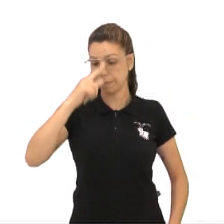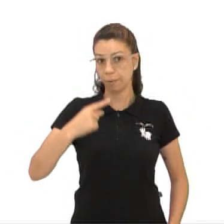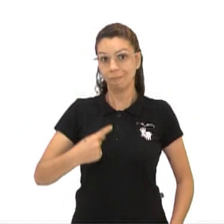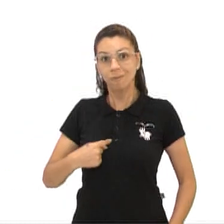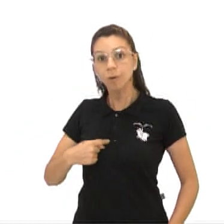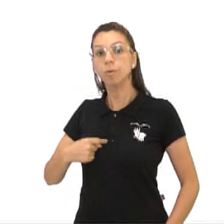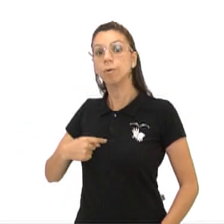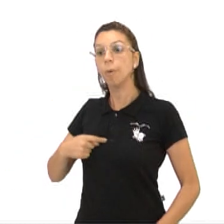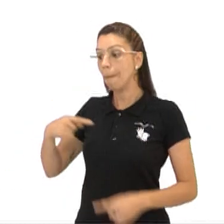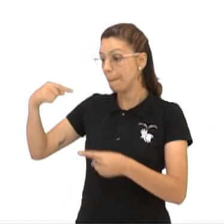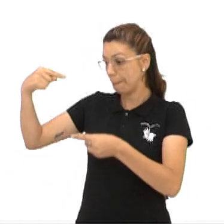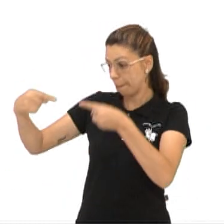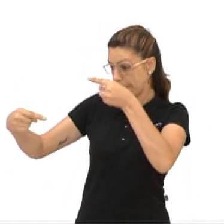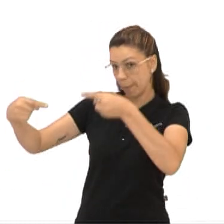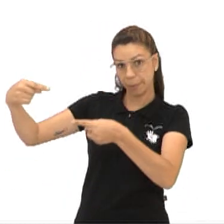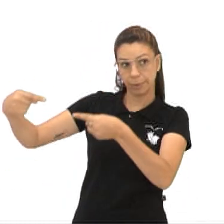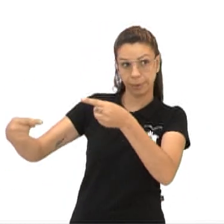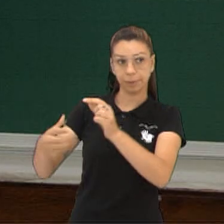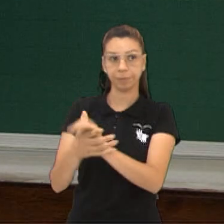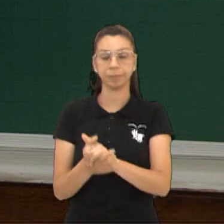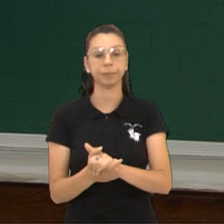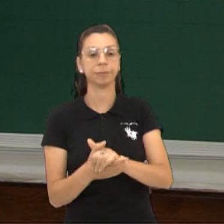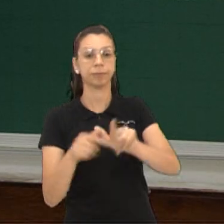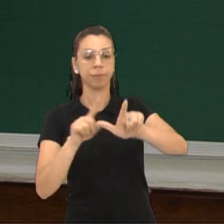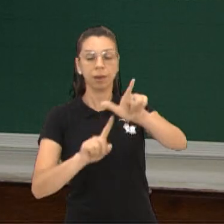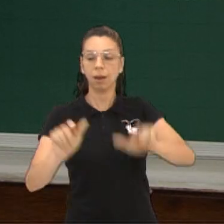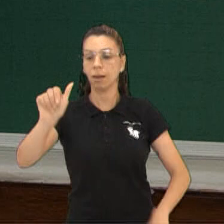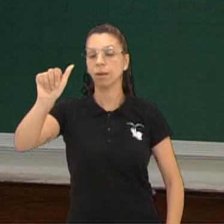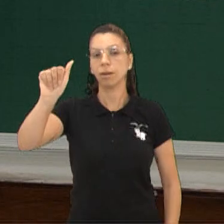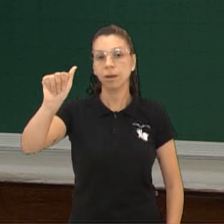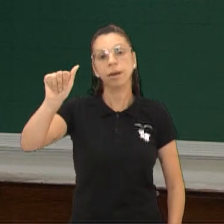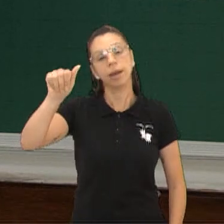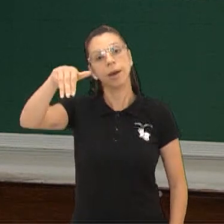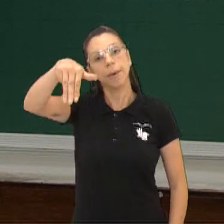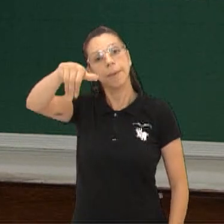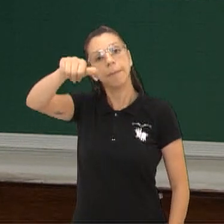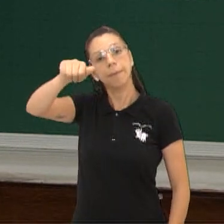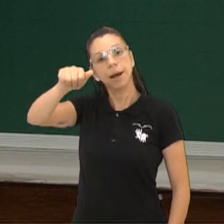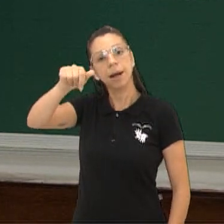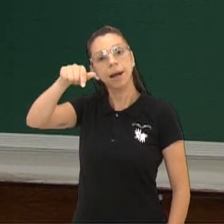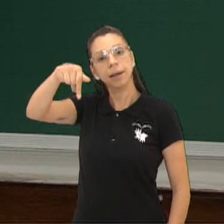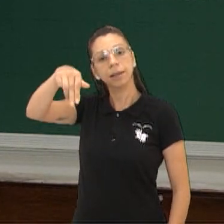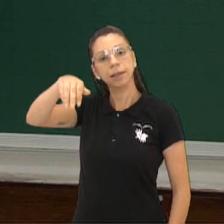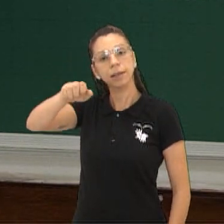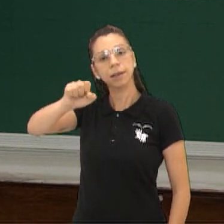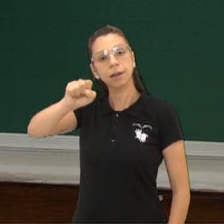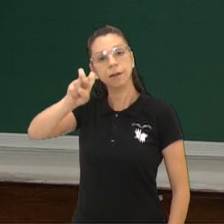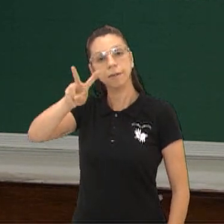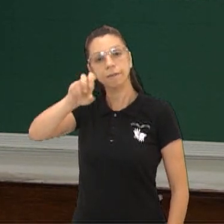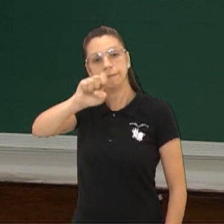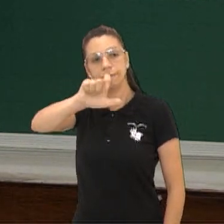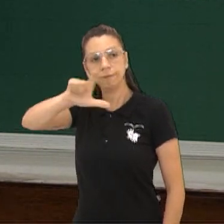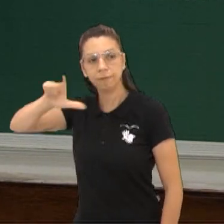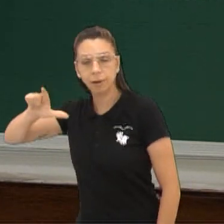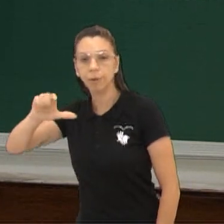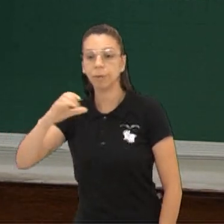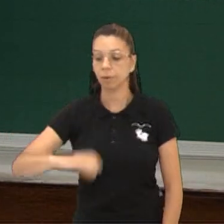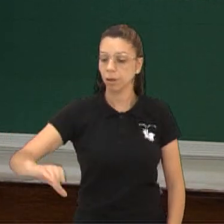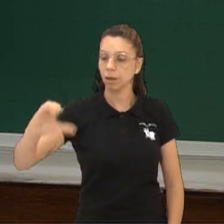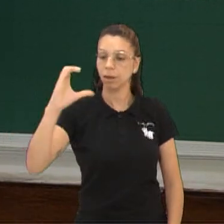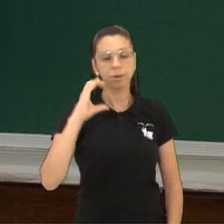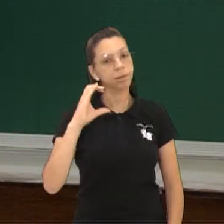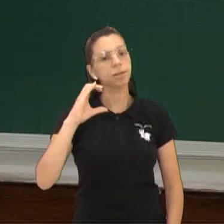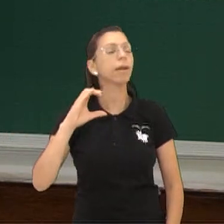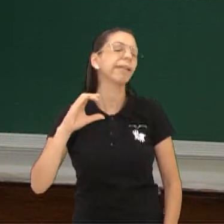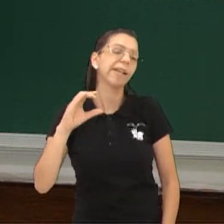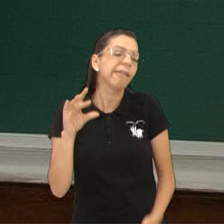A frase da alternativa A é do filósofo Maquiavel. E essa frase da alternativa C, na verdade, ela não